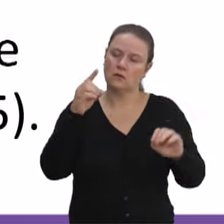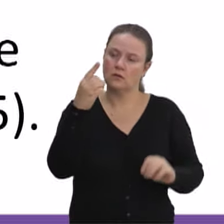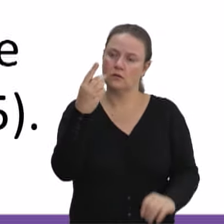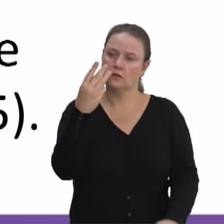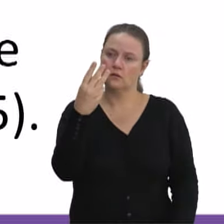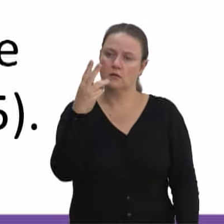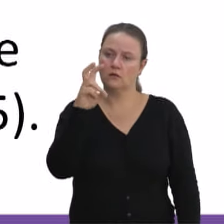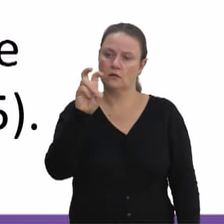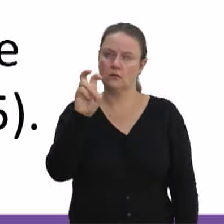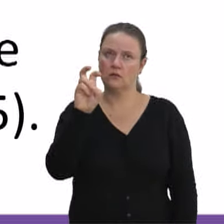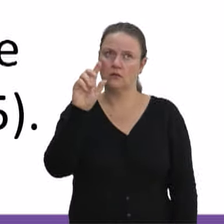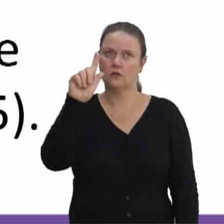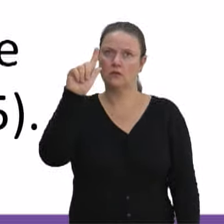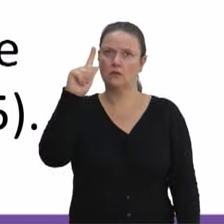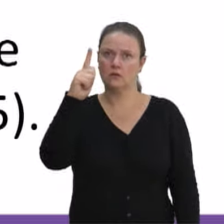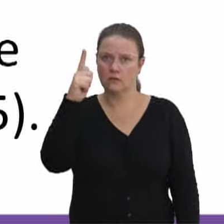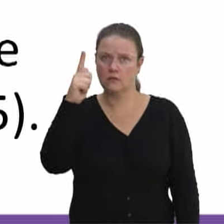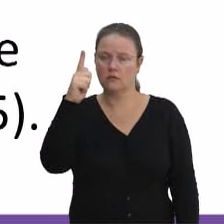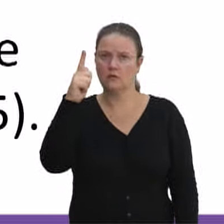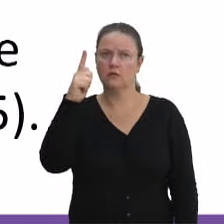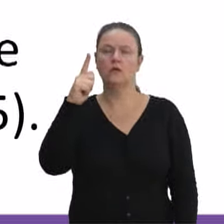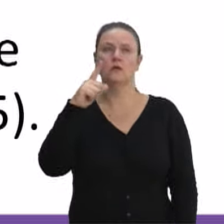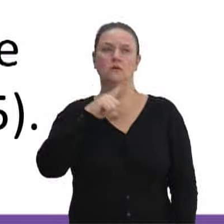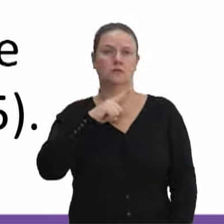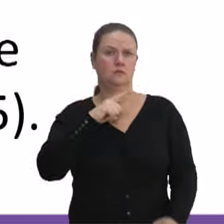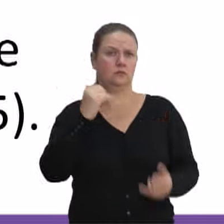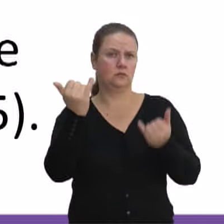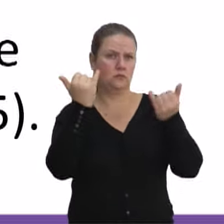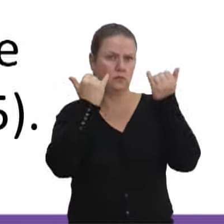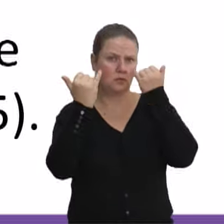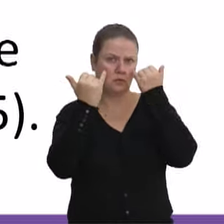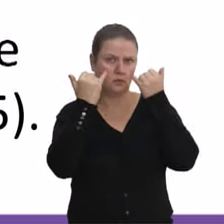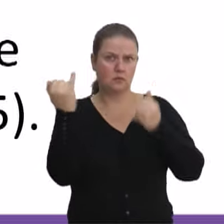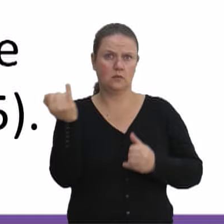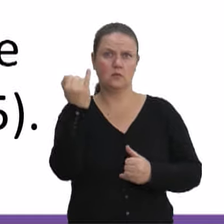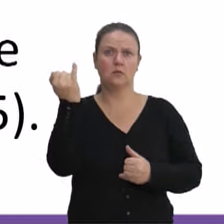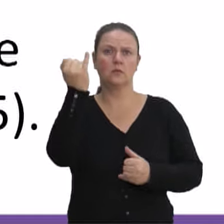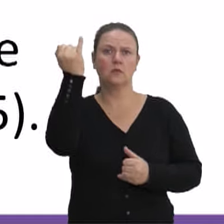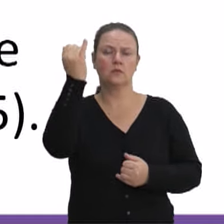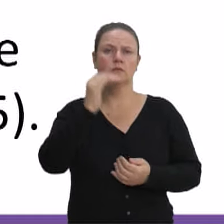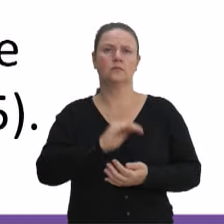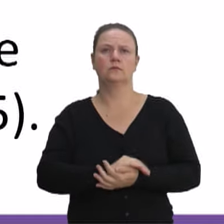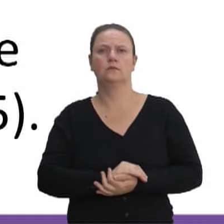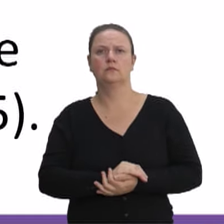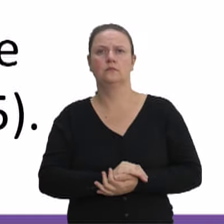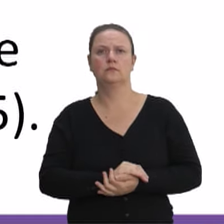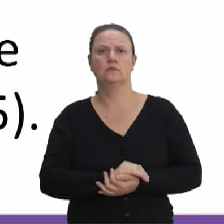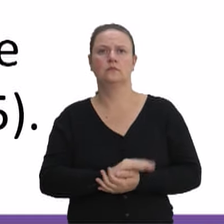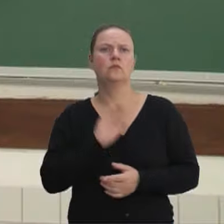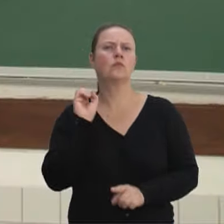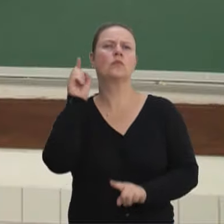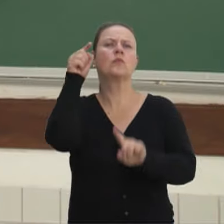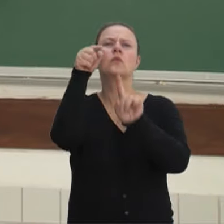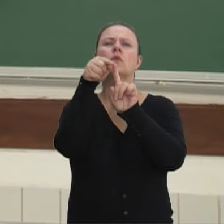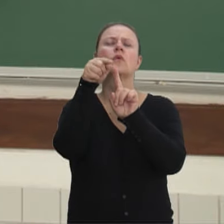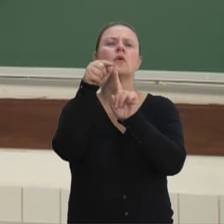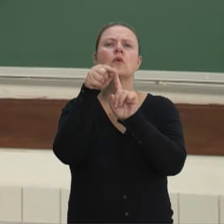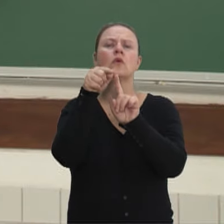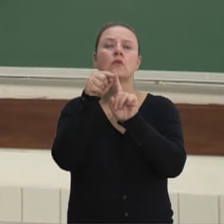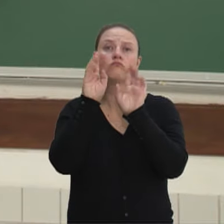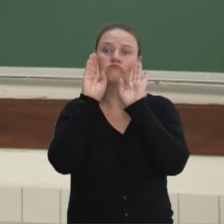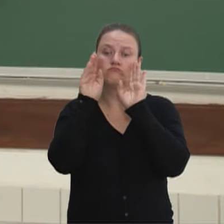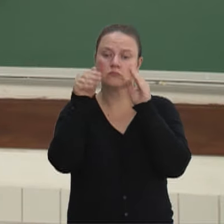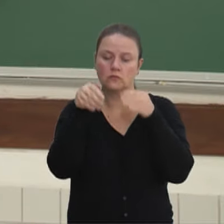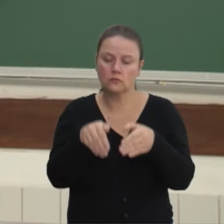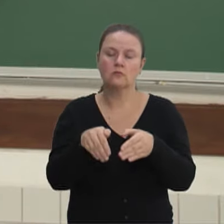de inclinação. Ou seja, aí eu já tenho uma informação bem importante, né? Que é nosso alfa. A gente lembra lá, né? A